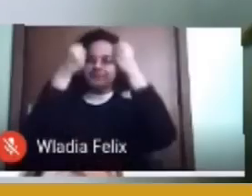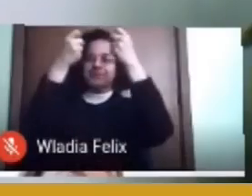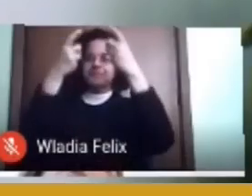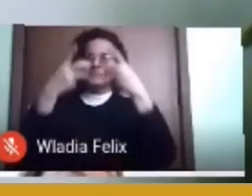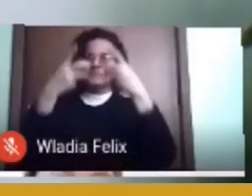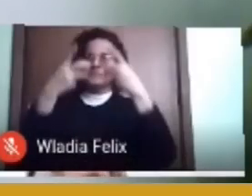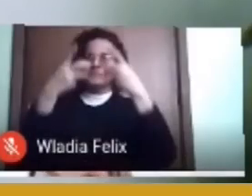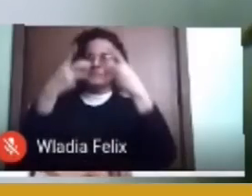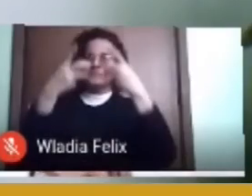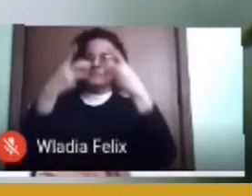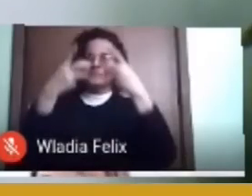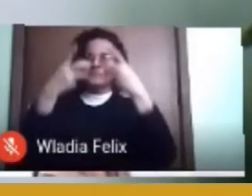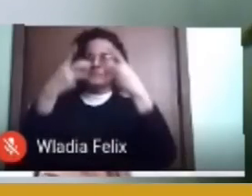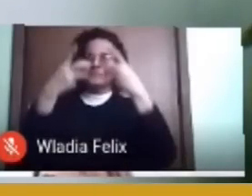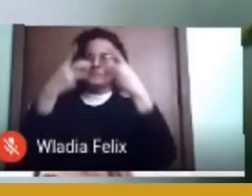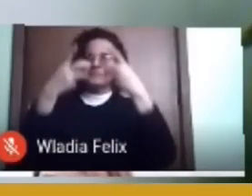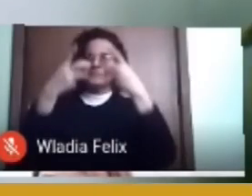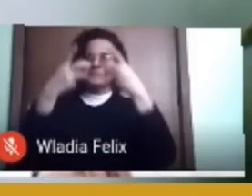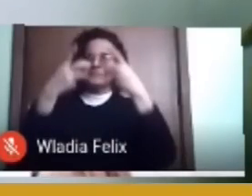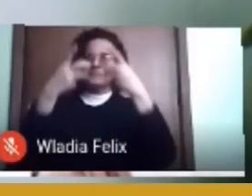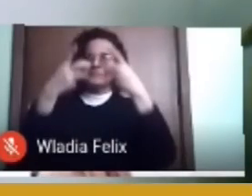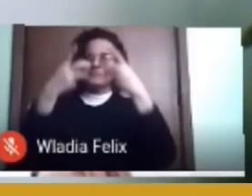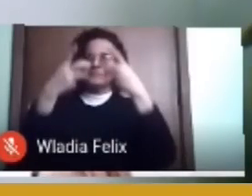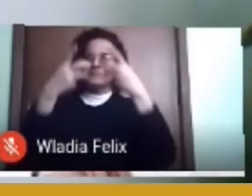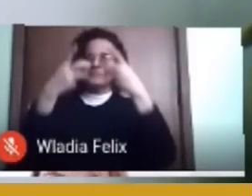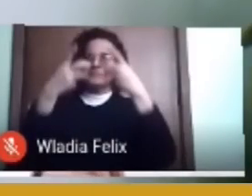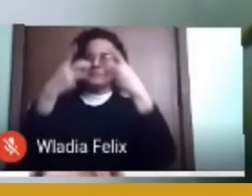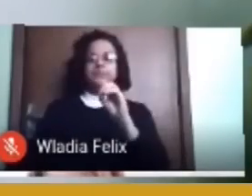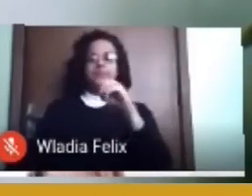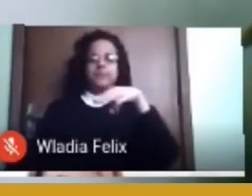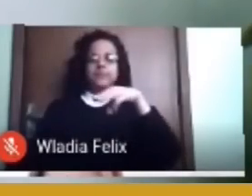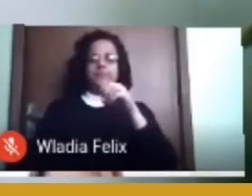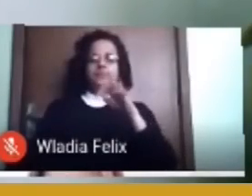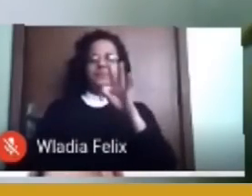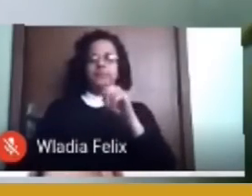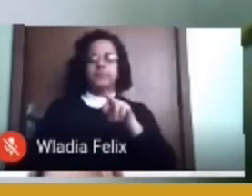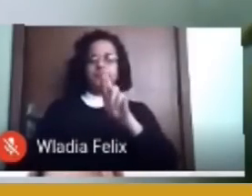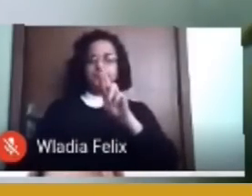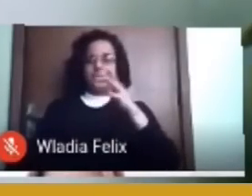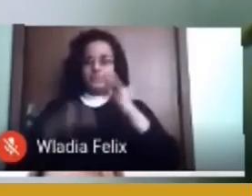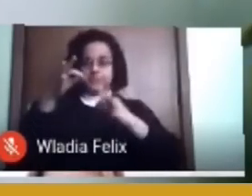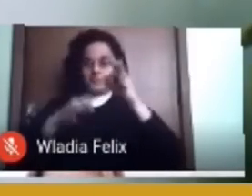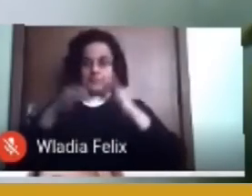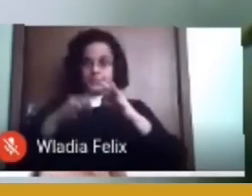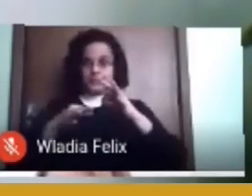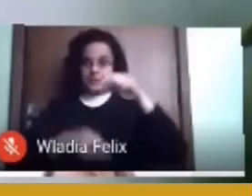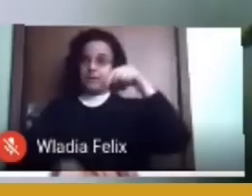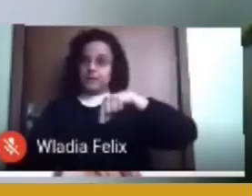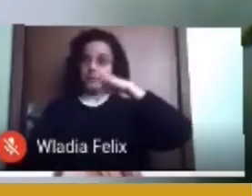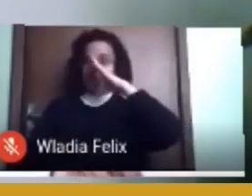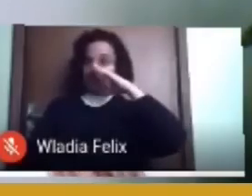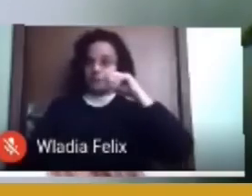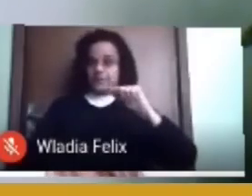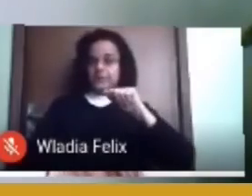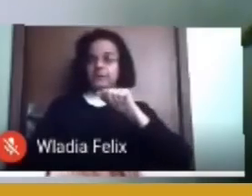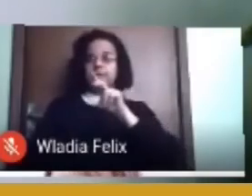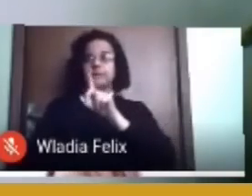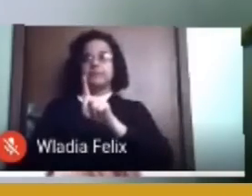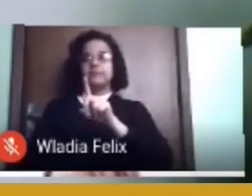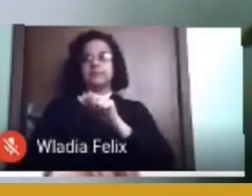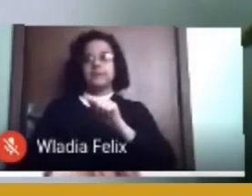aqui de Araucária. O doutor Davi é uma personalidade, um sujeito que veio a esse mundo para fazer a diferença,